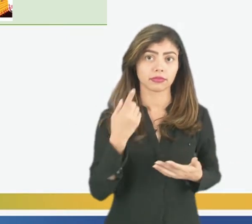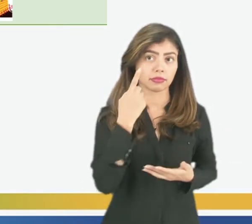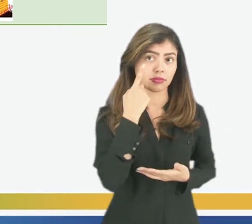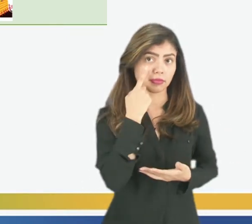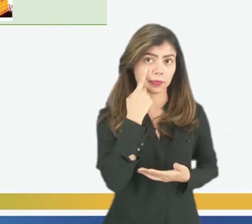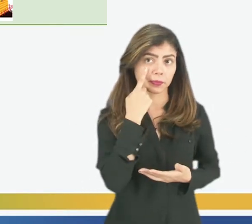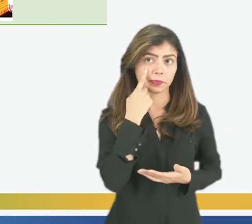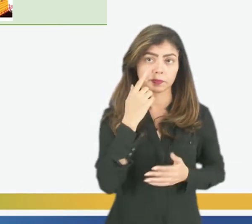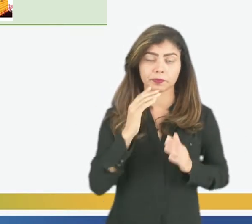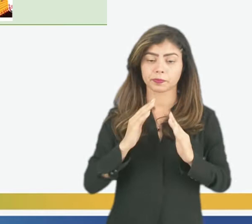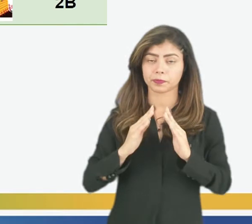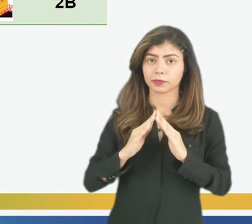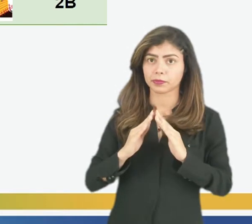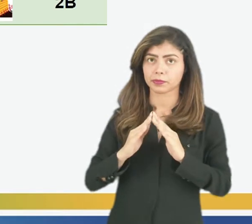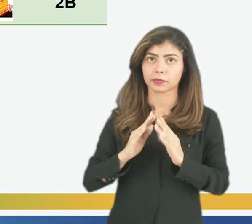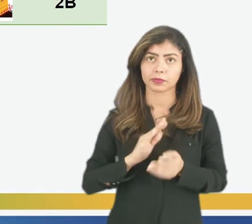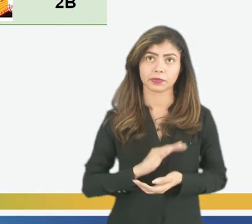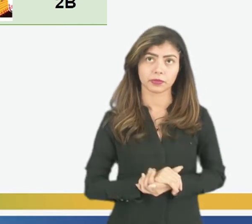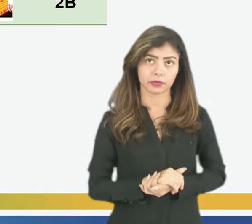localizar a casa?